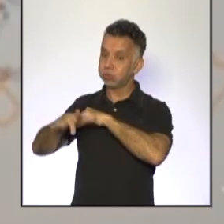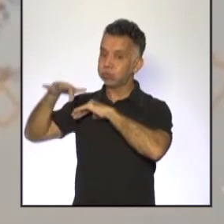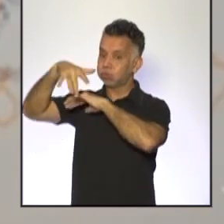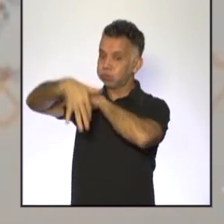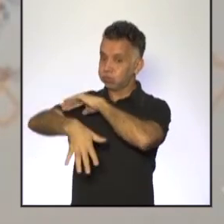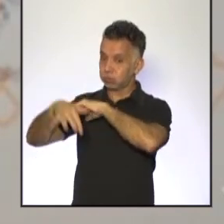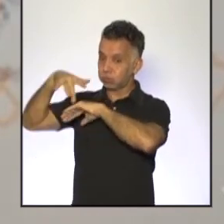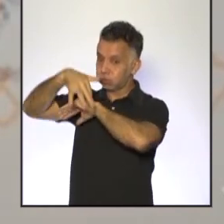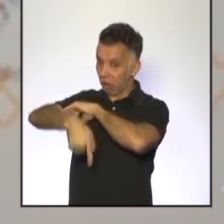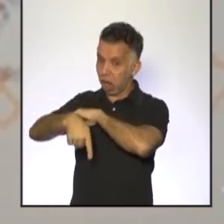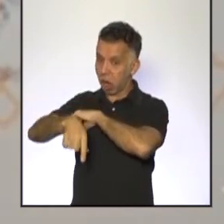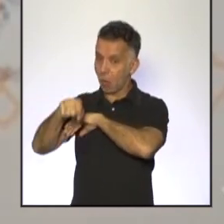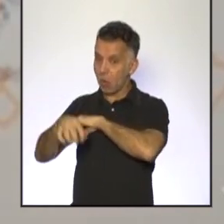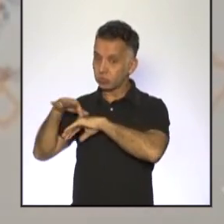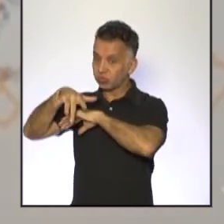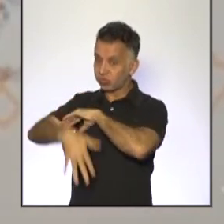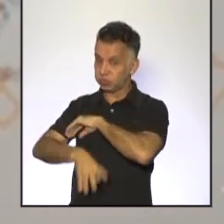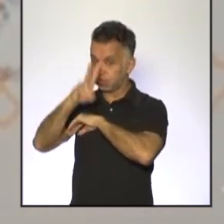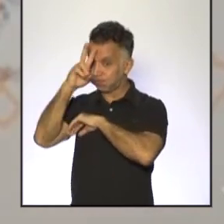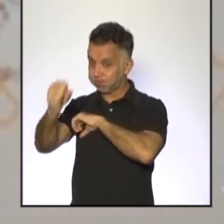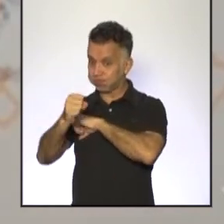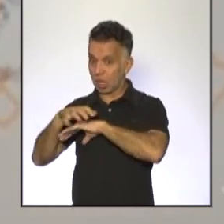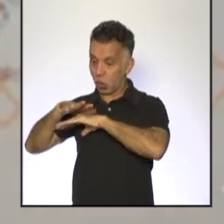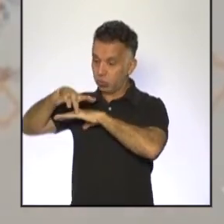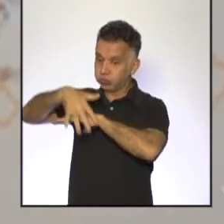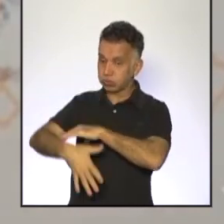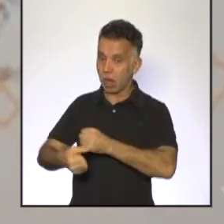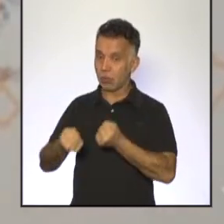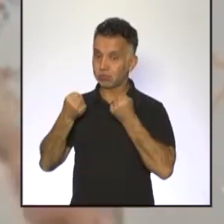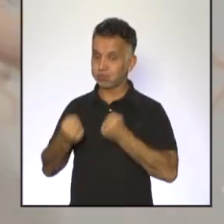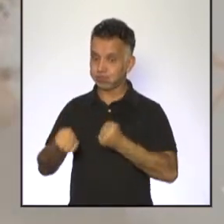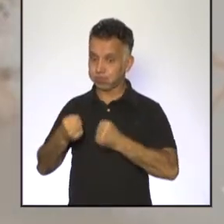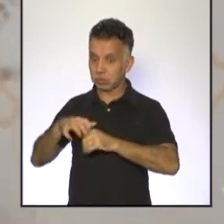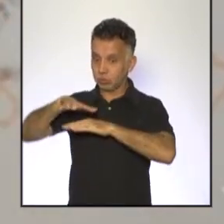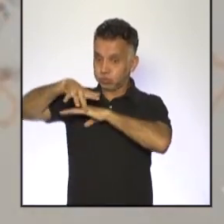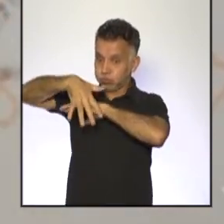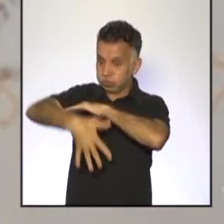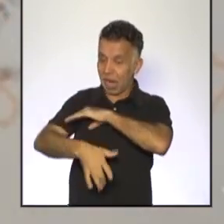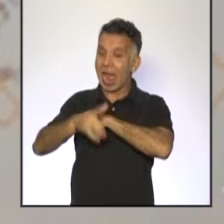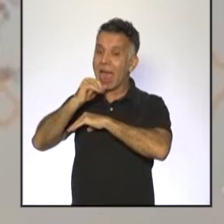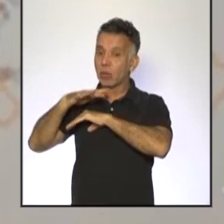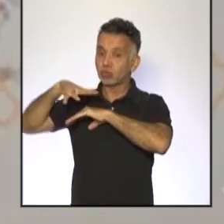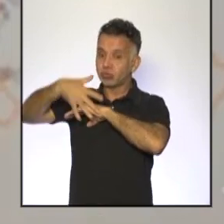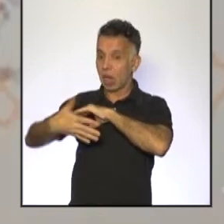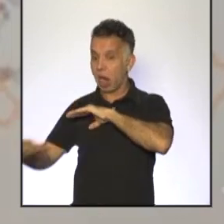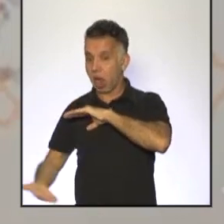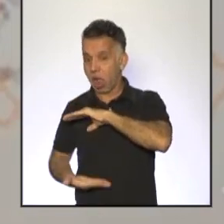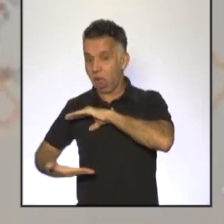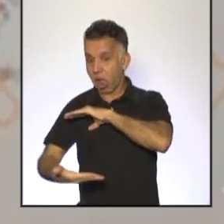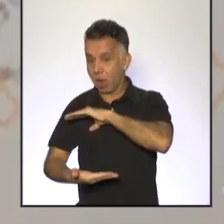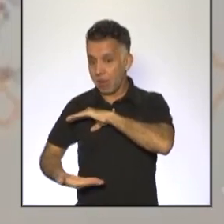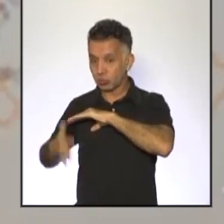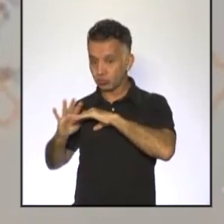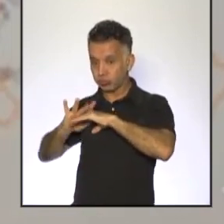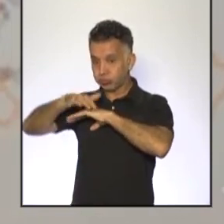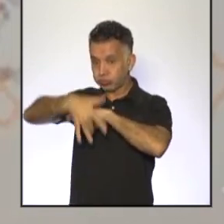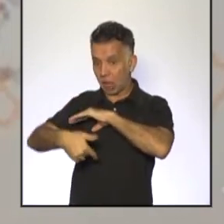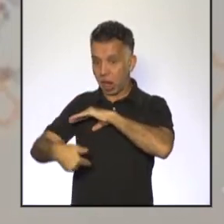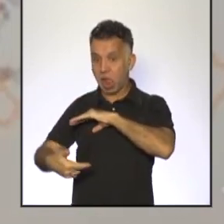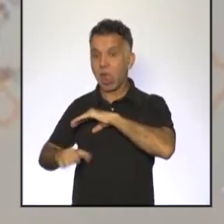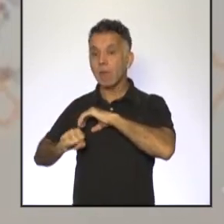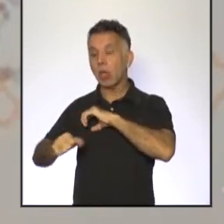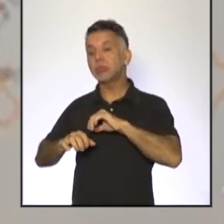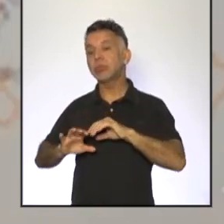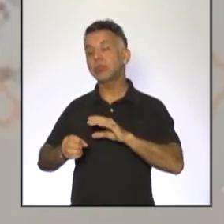usina hidrelétrica pode gerar um sobrepeso aos pacotes rochosos que estão embaixo da usina hidrelétrica e isso